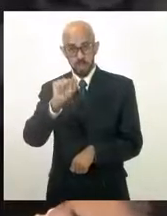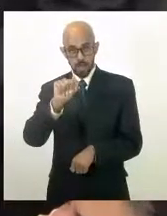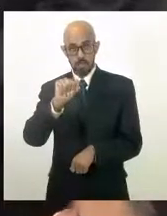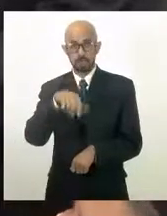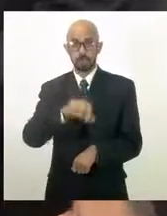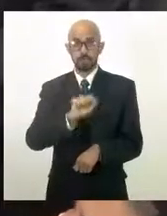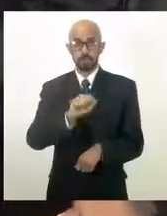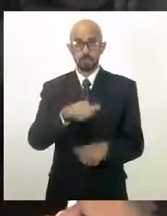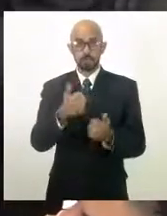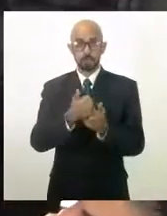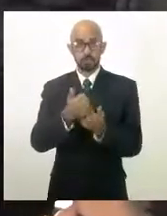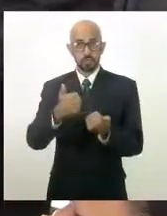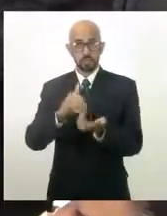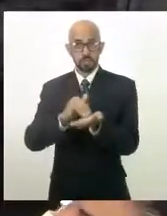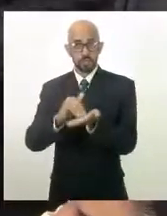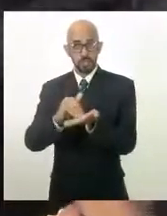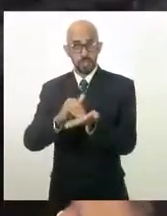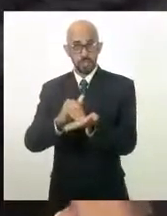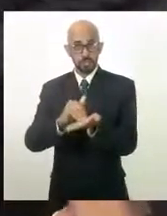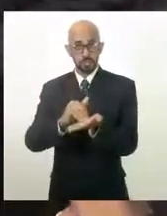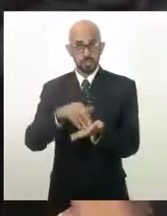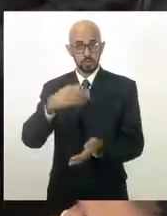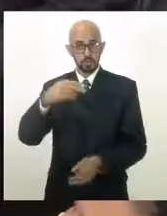da Prefeitura de Japeri, Leandro Machado,